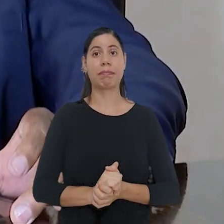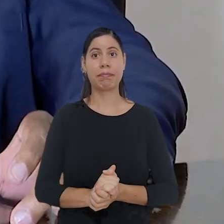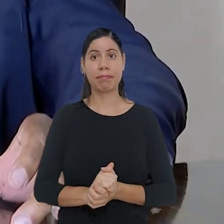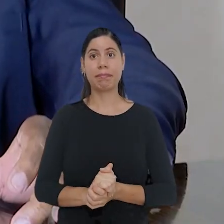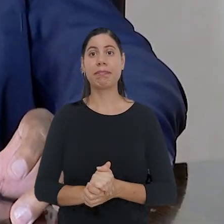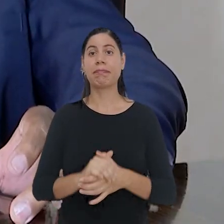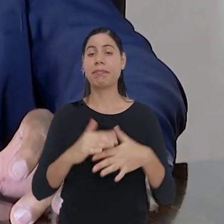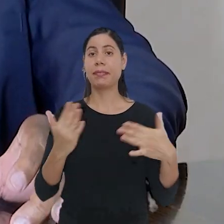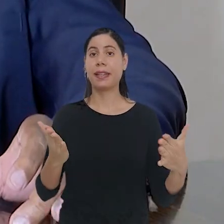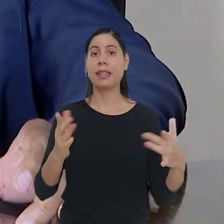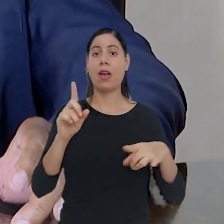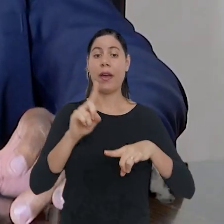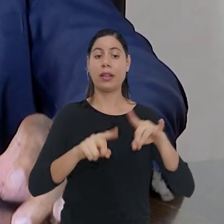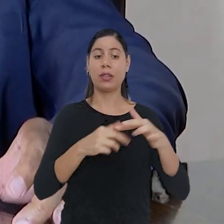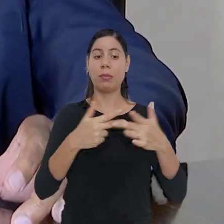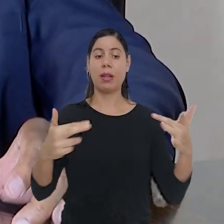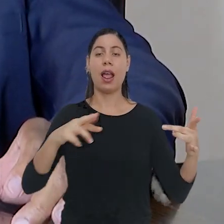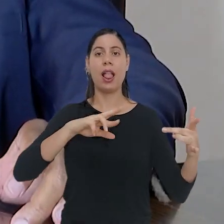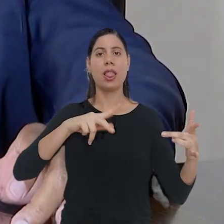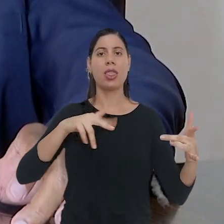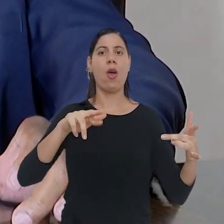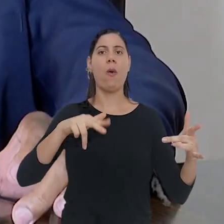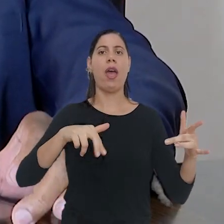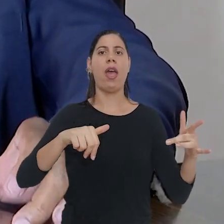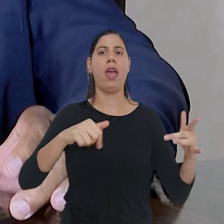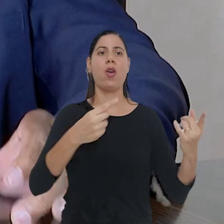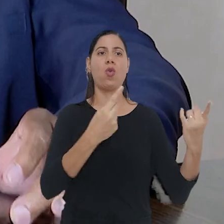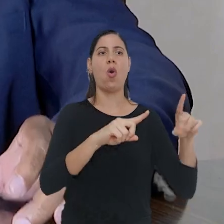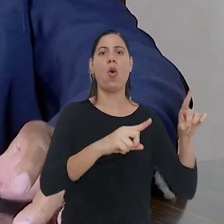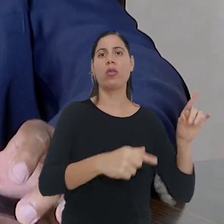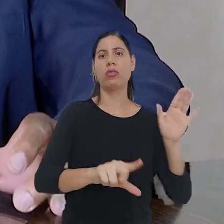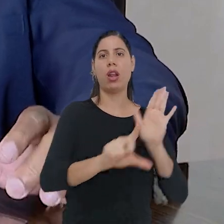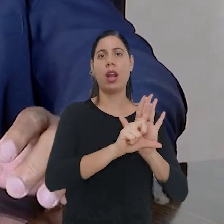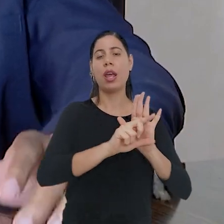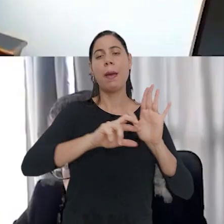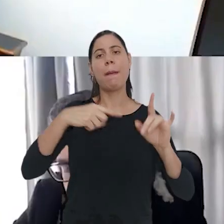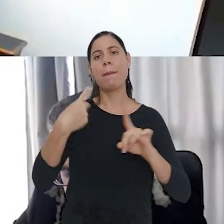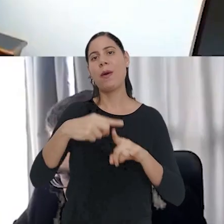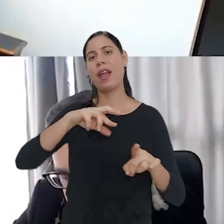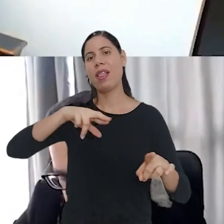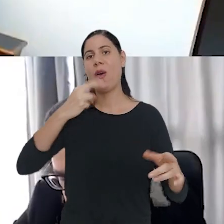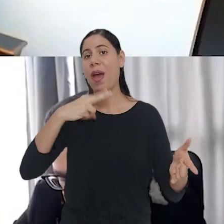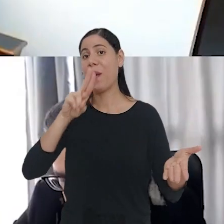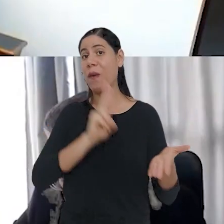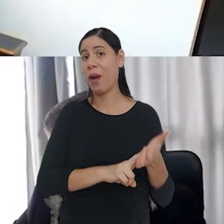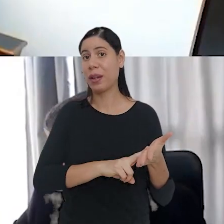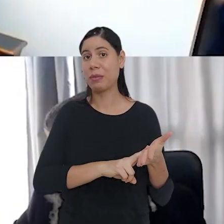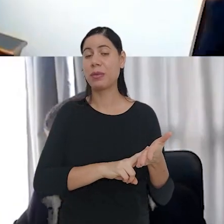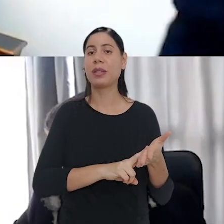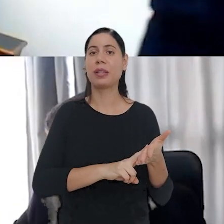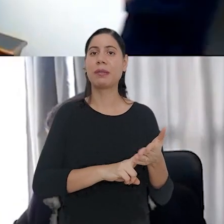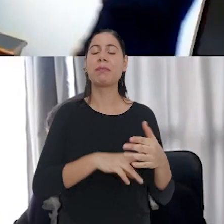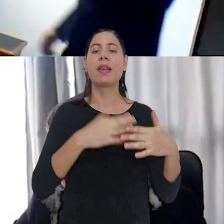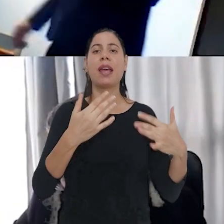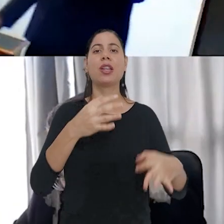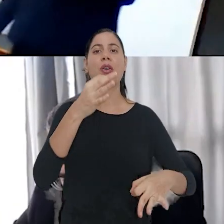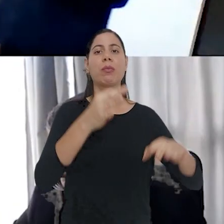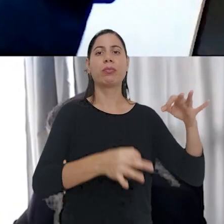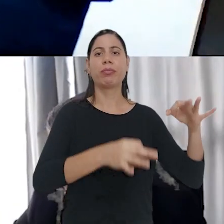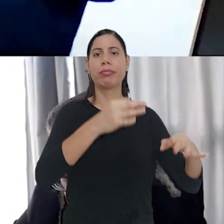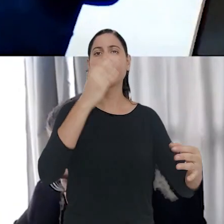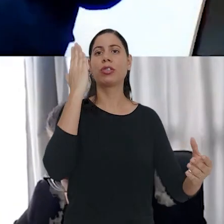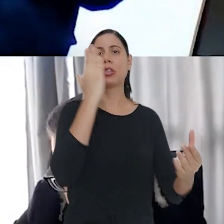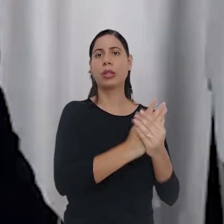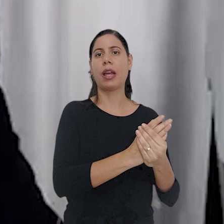está submetido à inviolabilidade de correspondência, porque a encomenda não é correspondência. O processo foi julgado pela 4ª turma